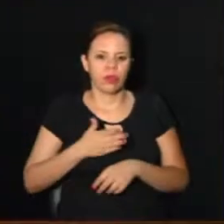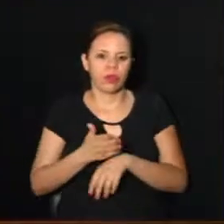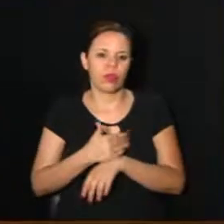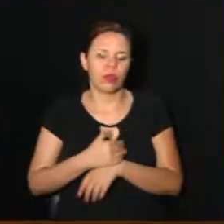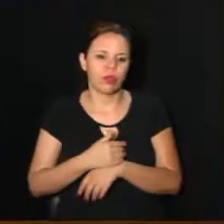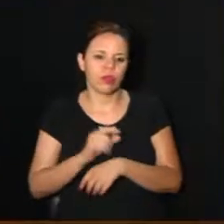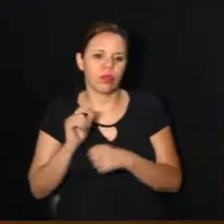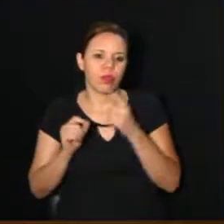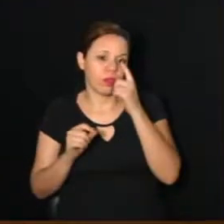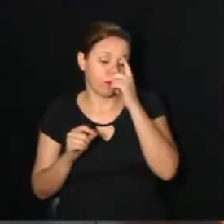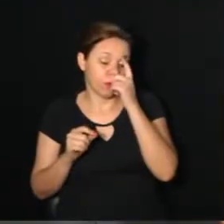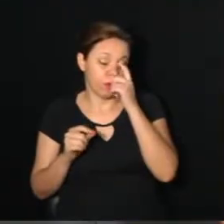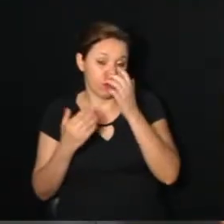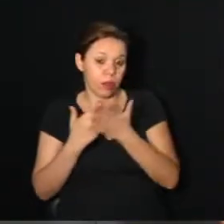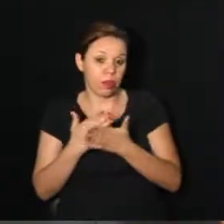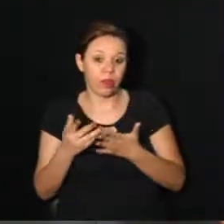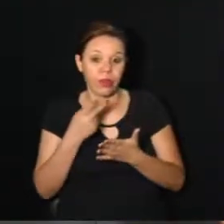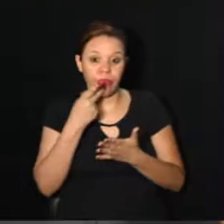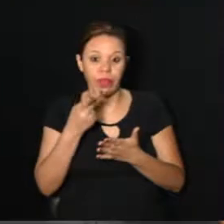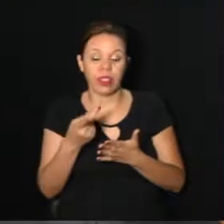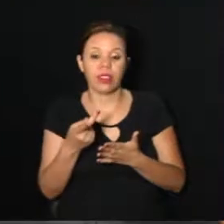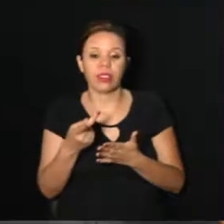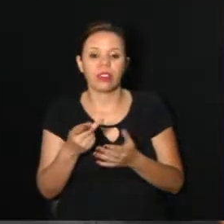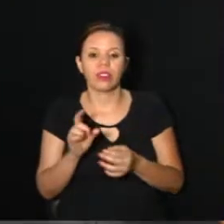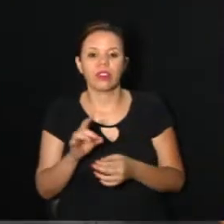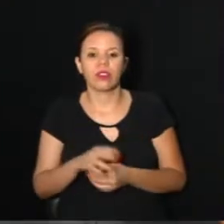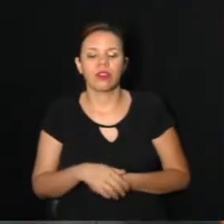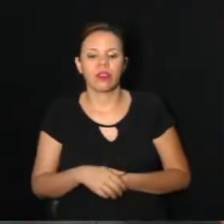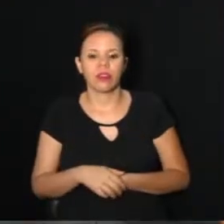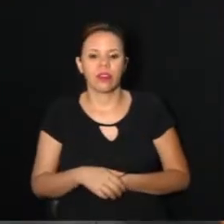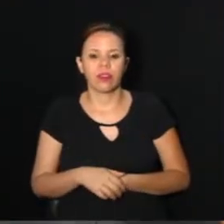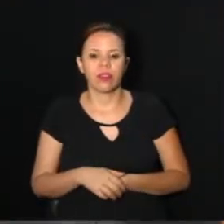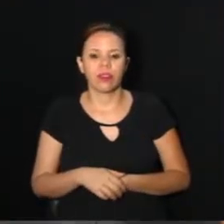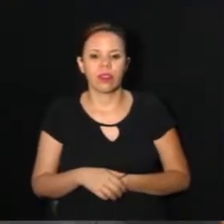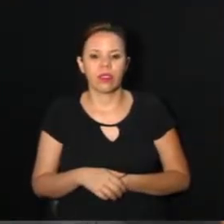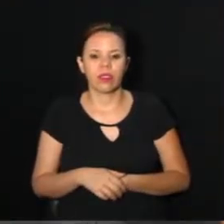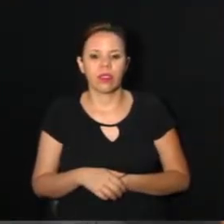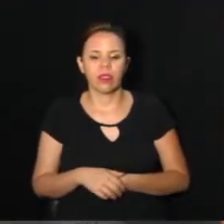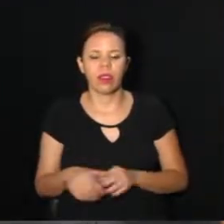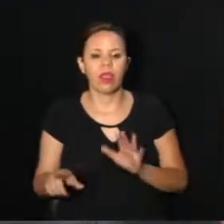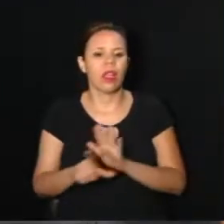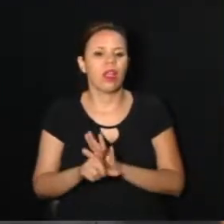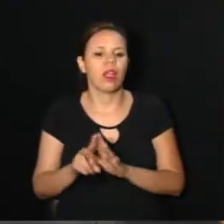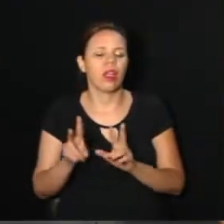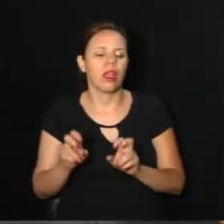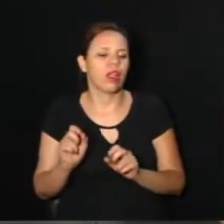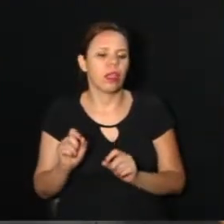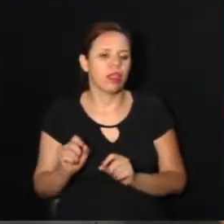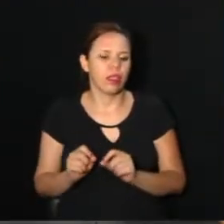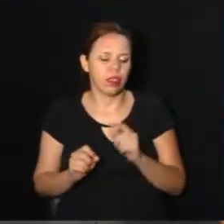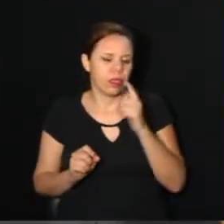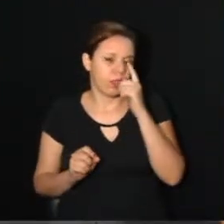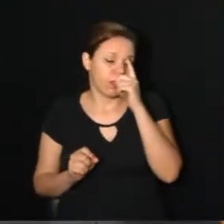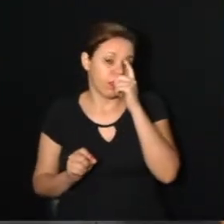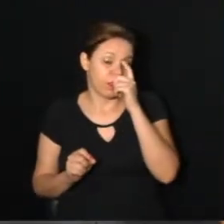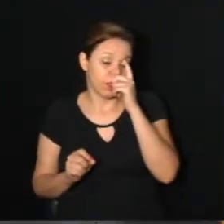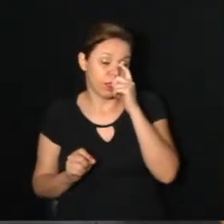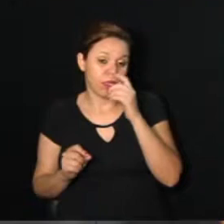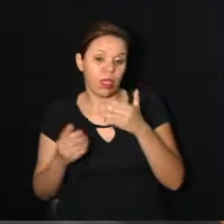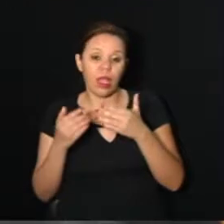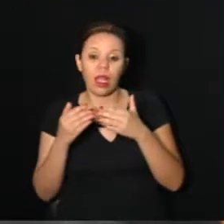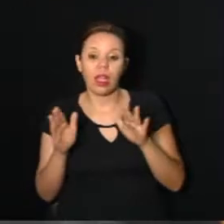de iniciar, fazer uma colocação apenas com relação à lei da